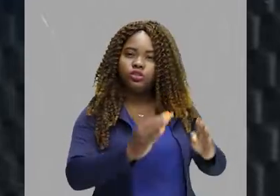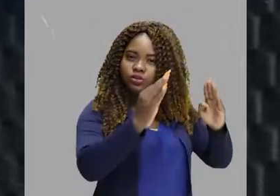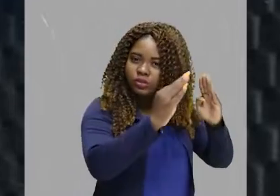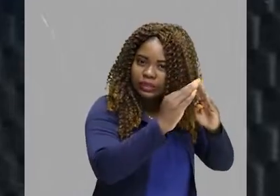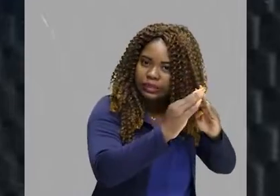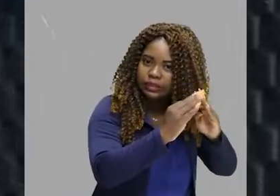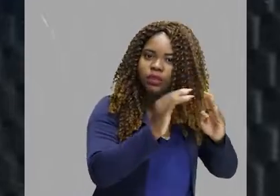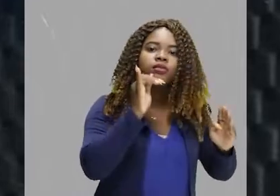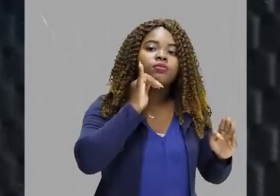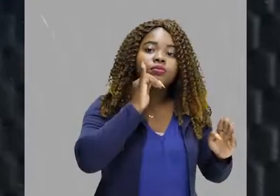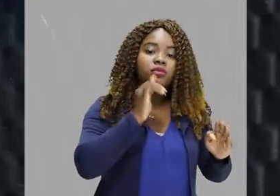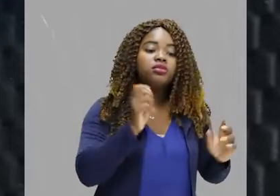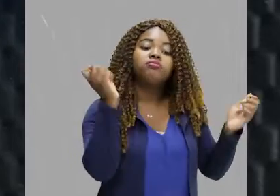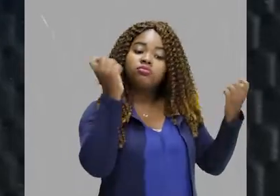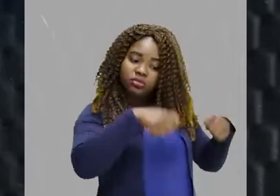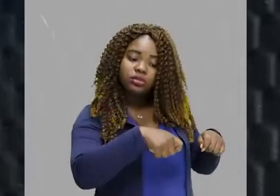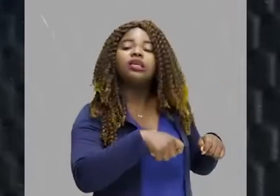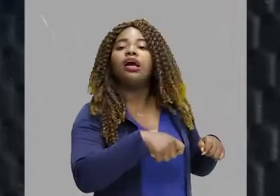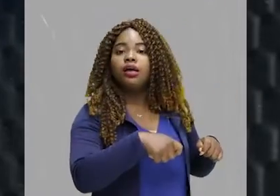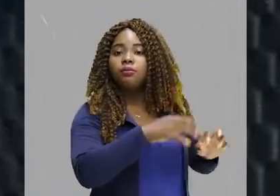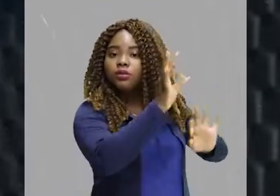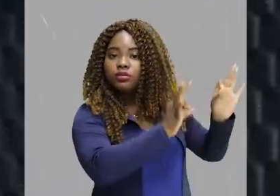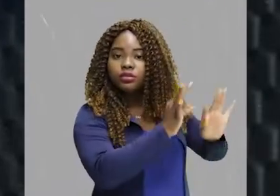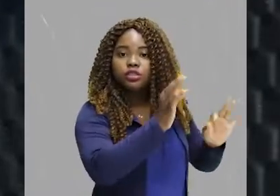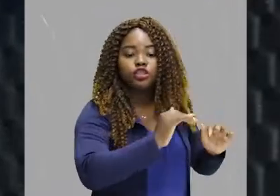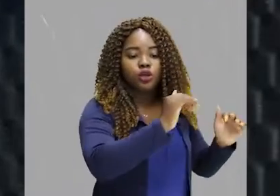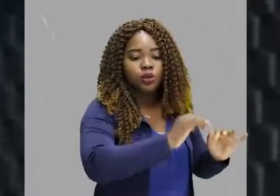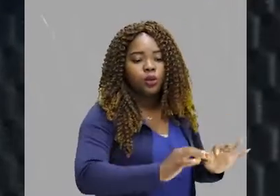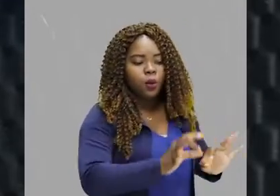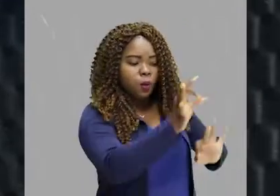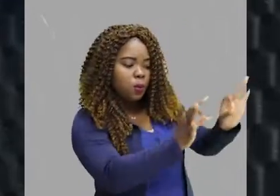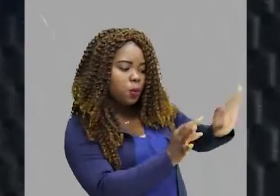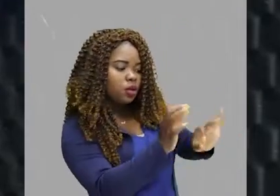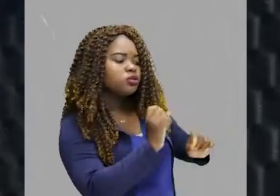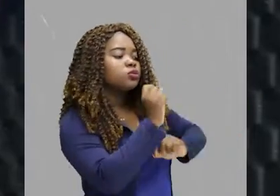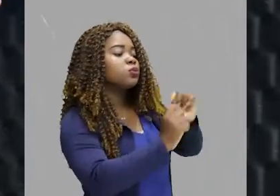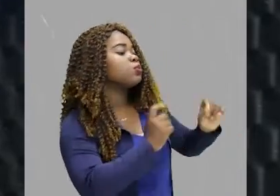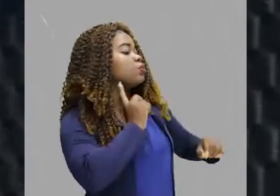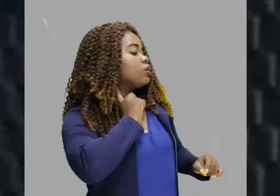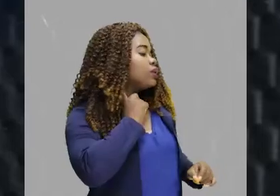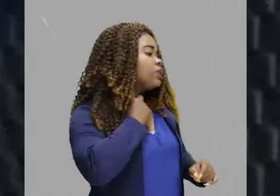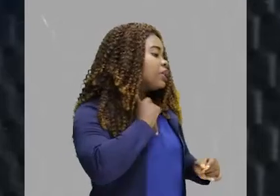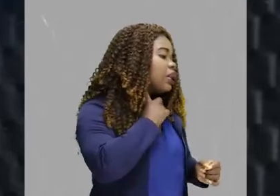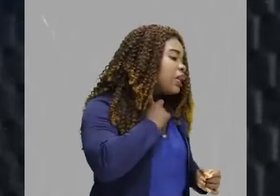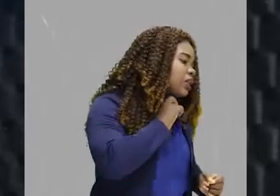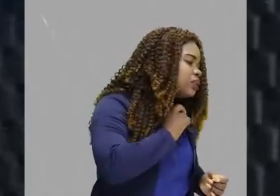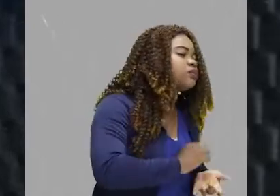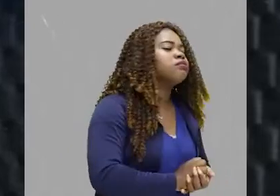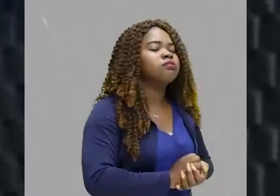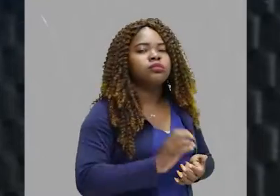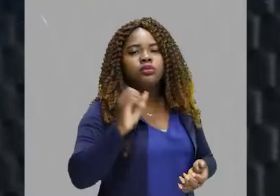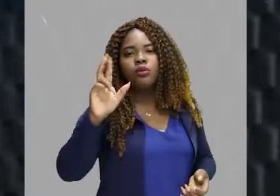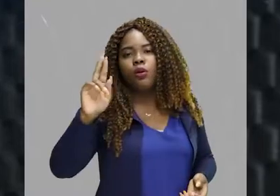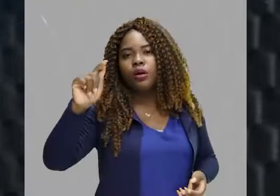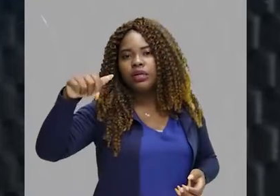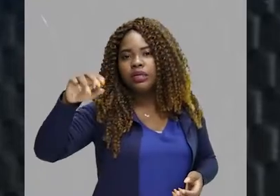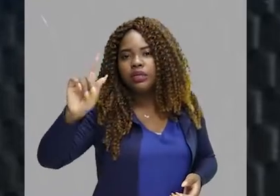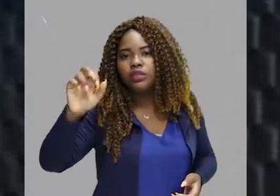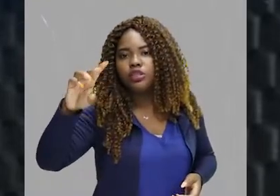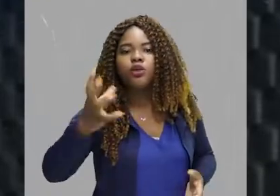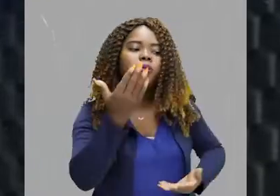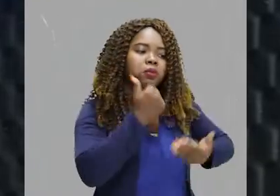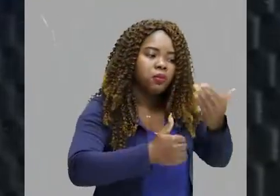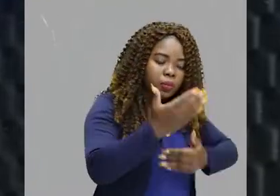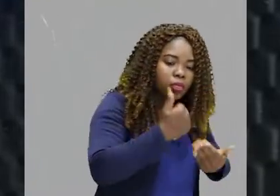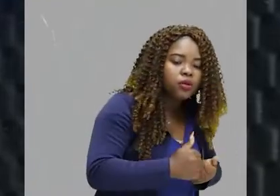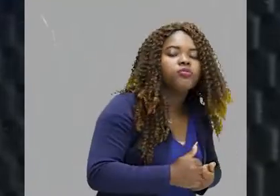de lixo, a gente consegue fazer. Você separar o que é lixo orgânico e lixo não orgânico, entendeu? Fazer